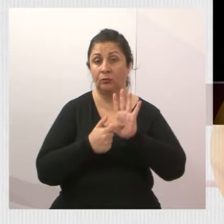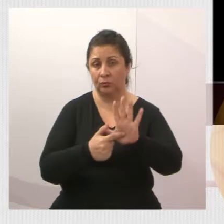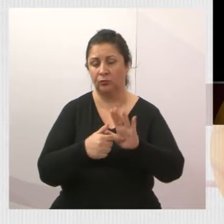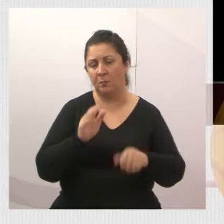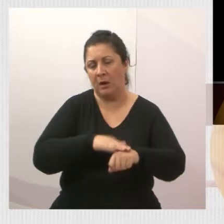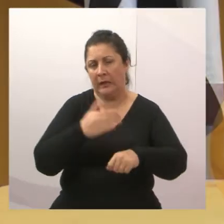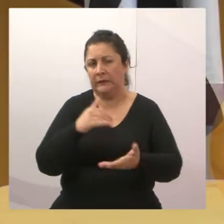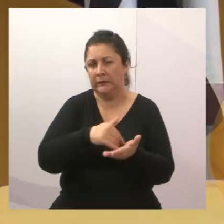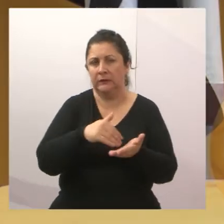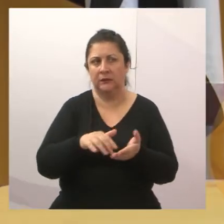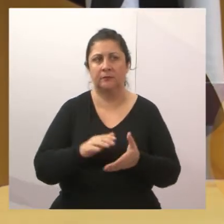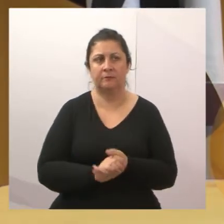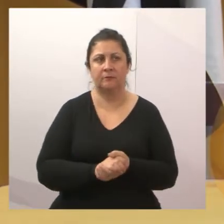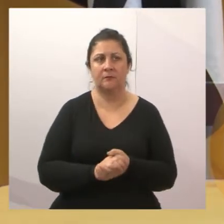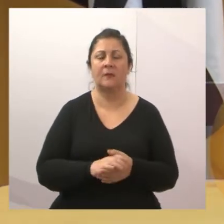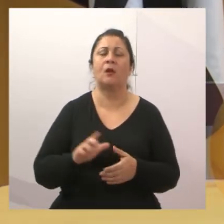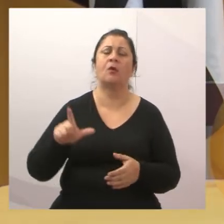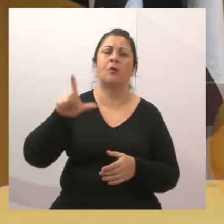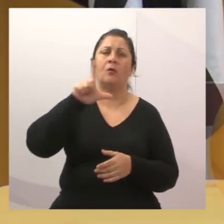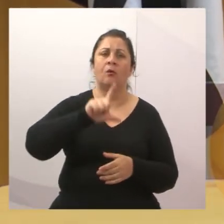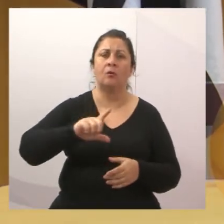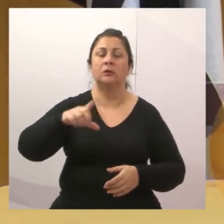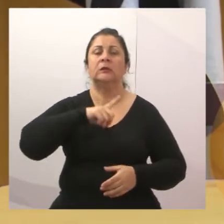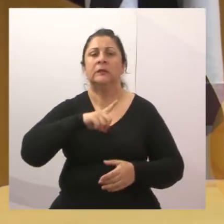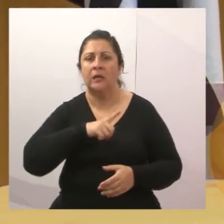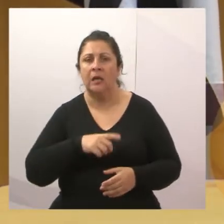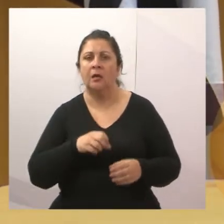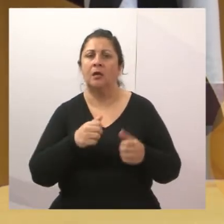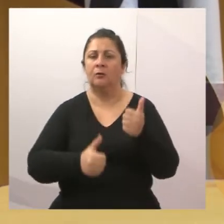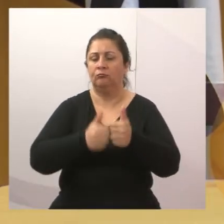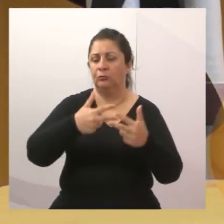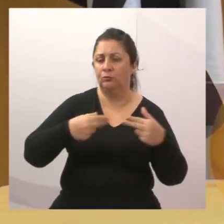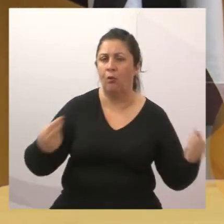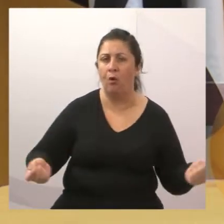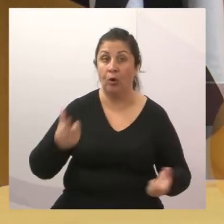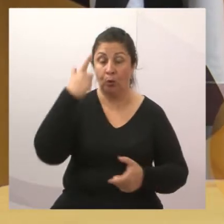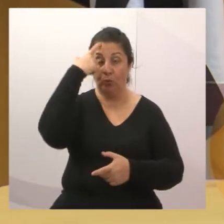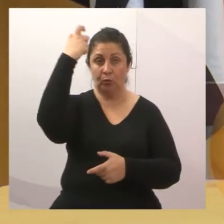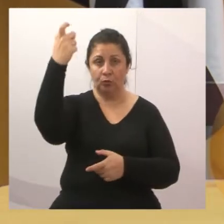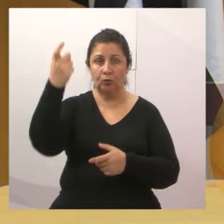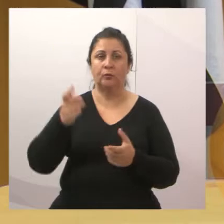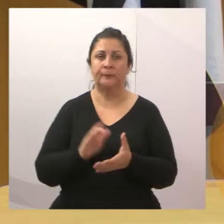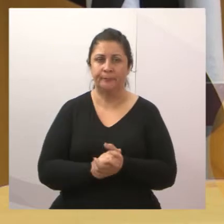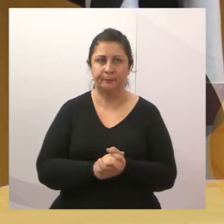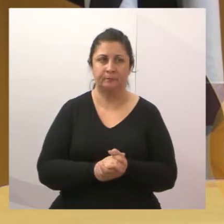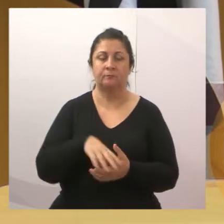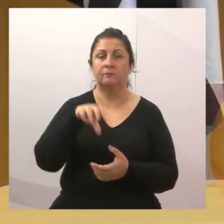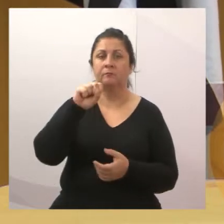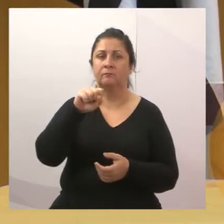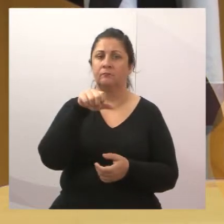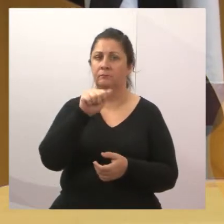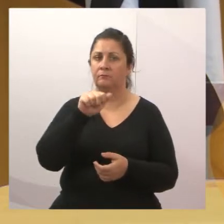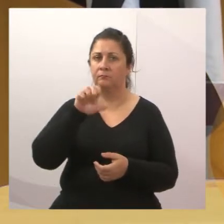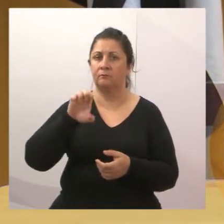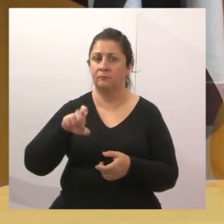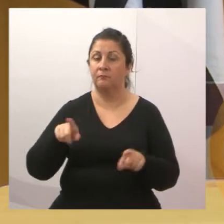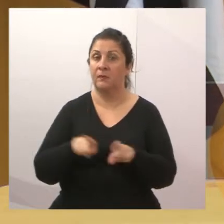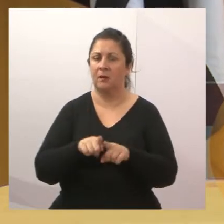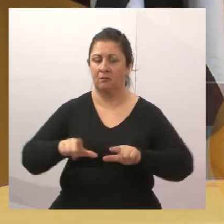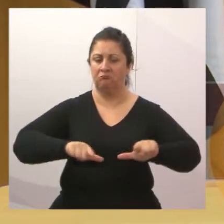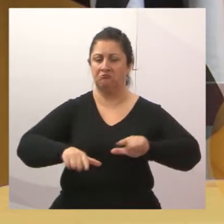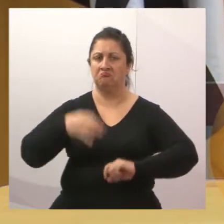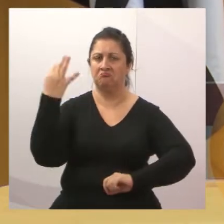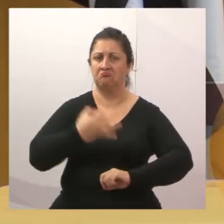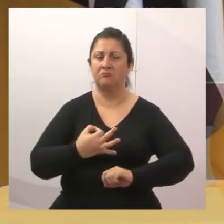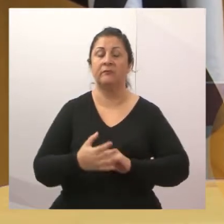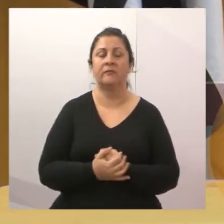para vocês. Óbvio que há um investimento no esporte, na cultura, O SAI tem feito excelente trabalho também de